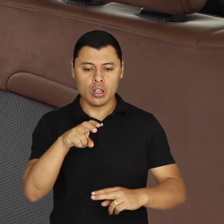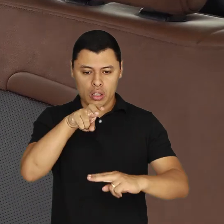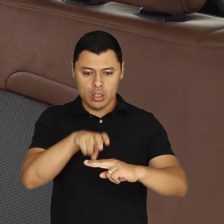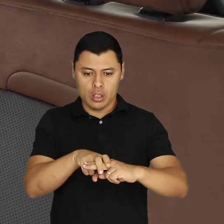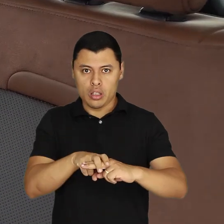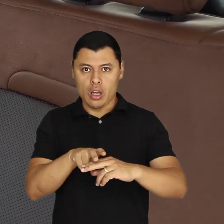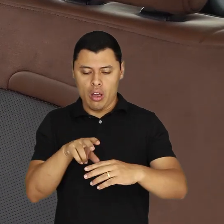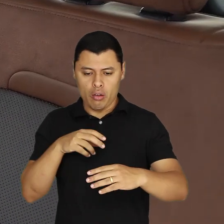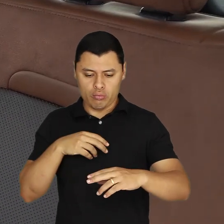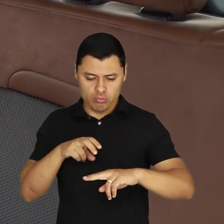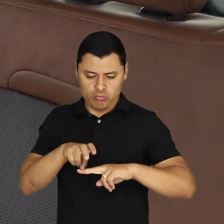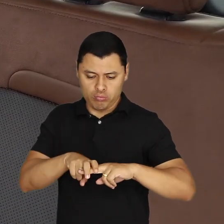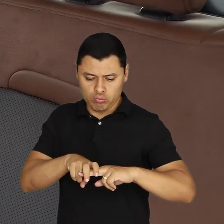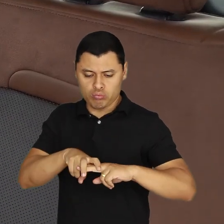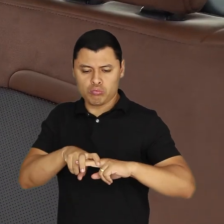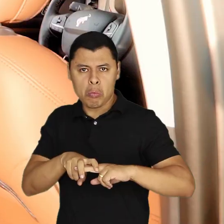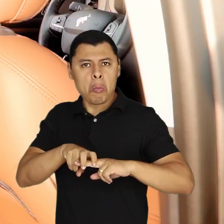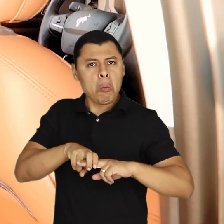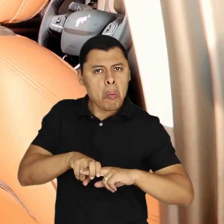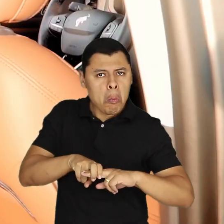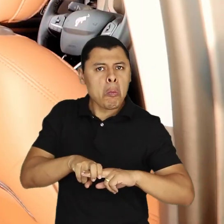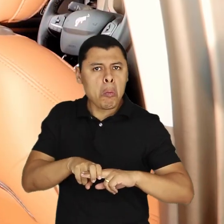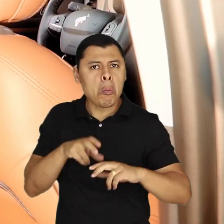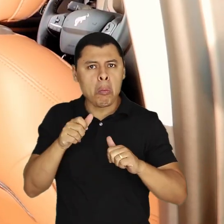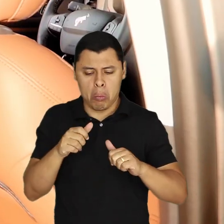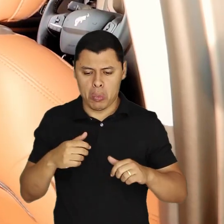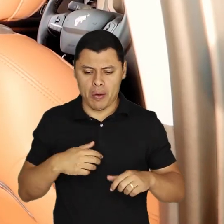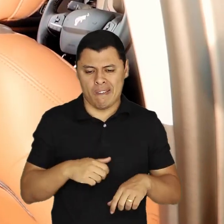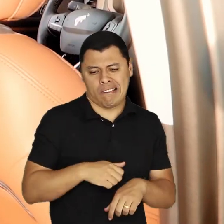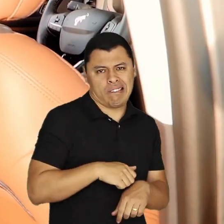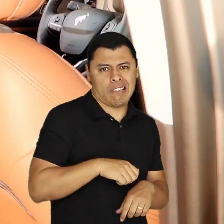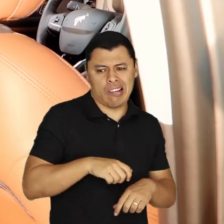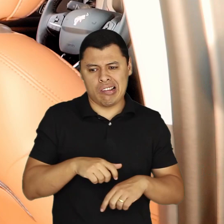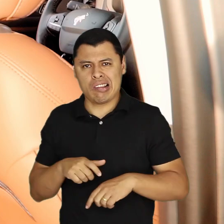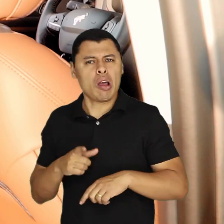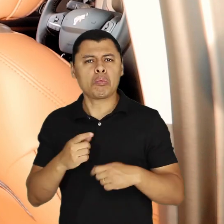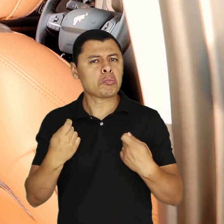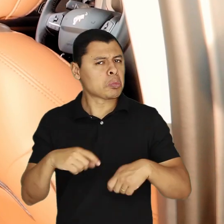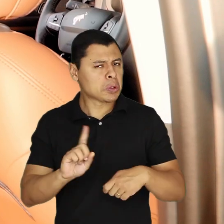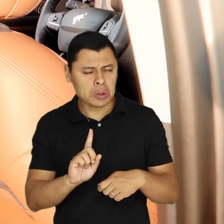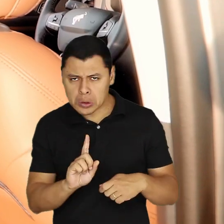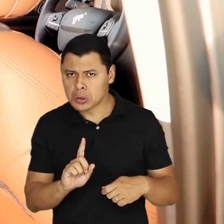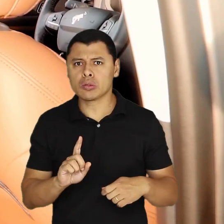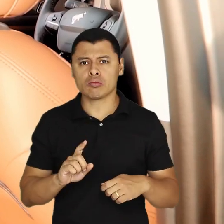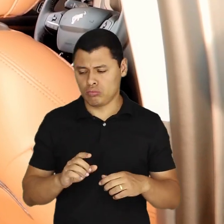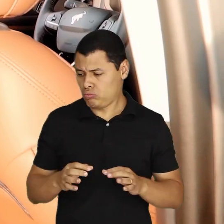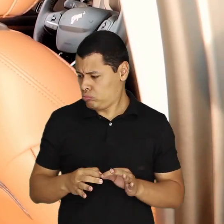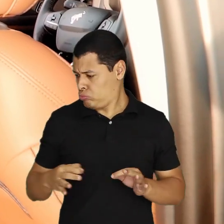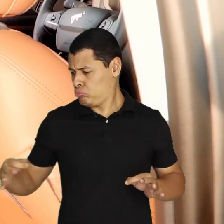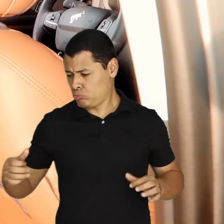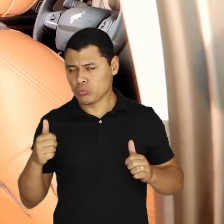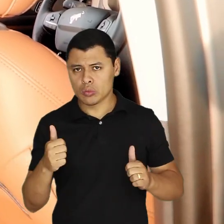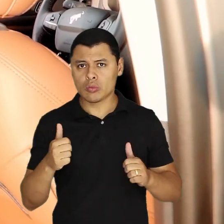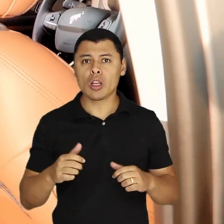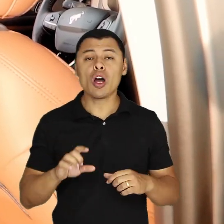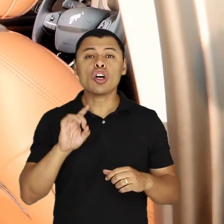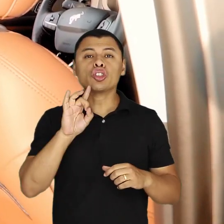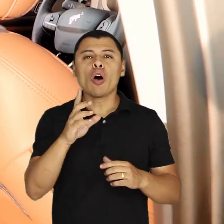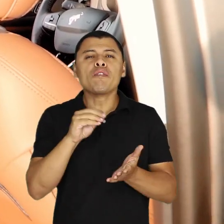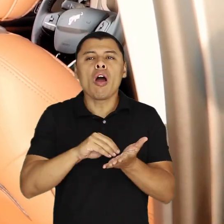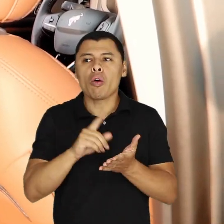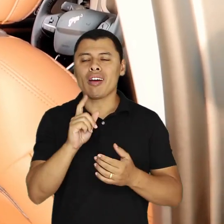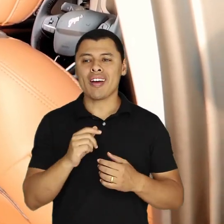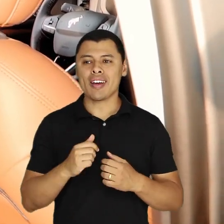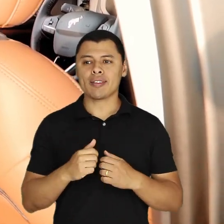para mim mesmo, né? Tô aqui tranquilo, consigo fechar as pernas, não preciso me desdobrar muito, o assento tem um comprimento bom. O encosto tem um